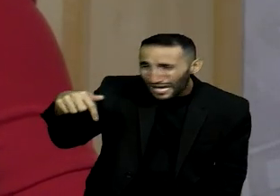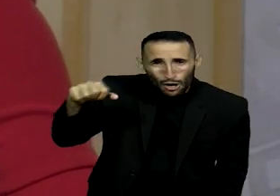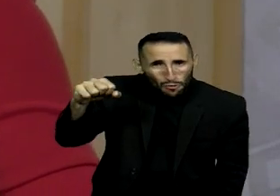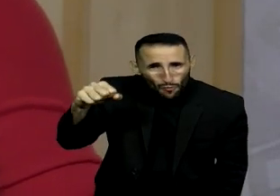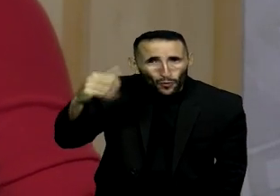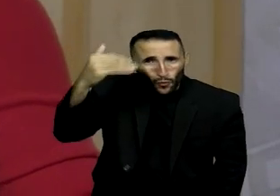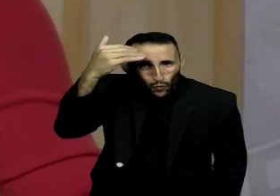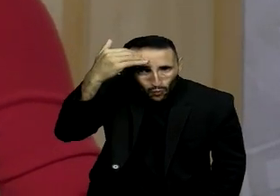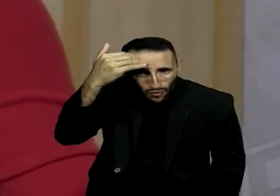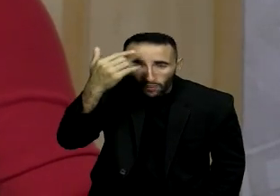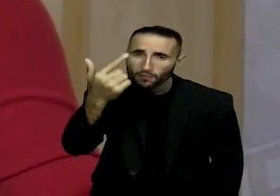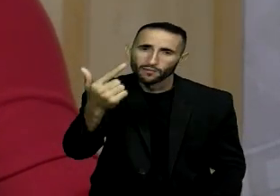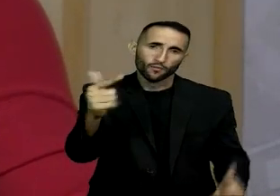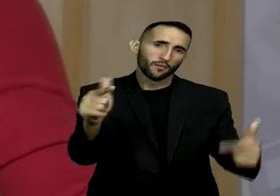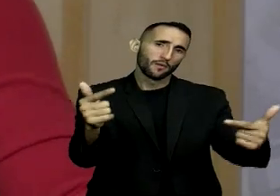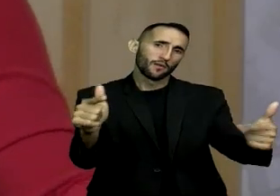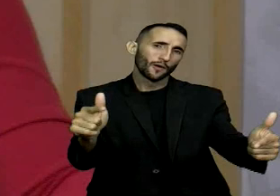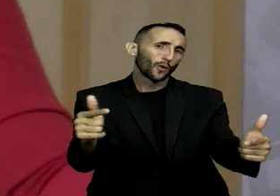diz para mim,